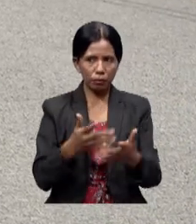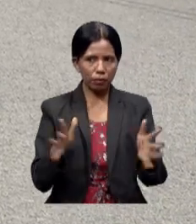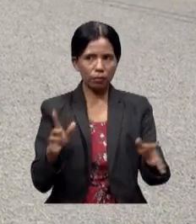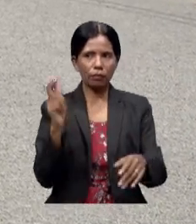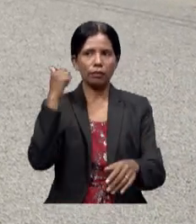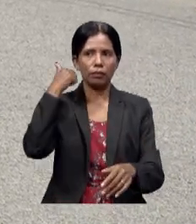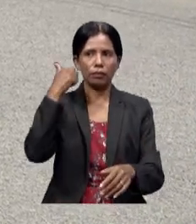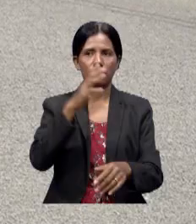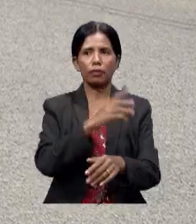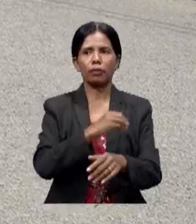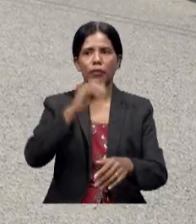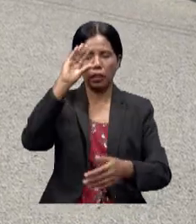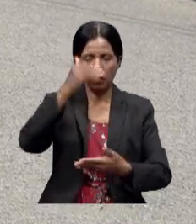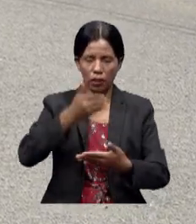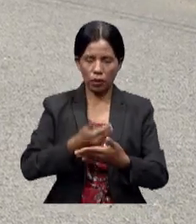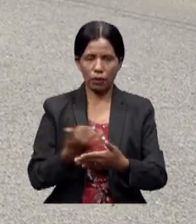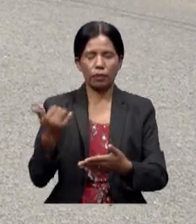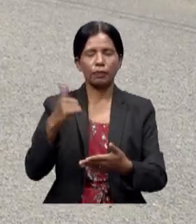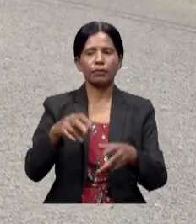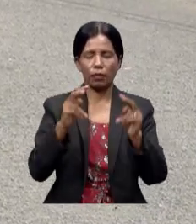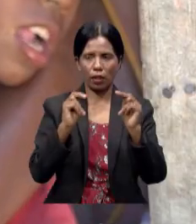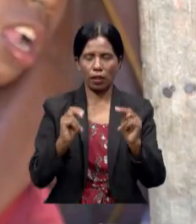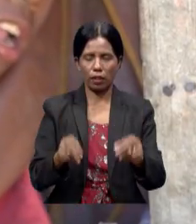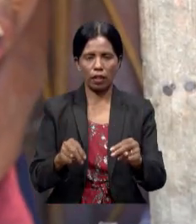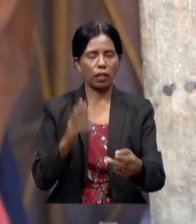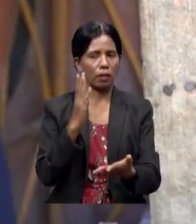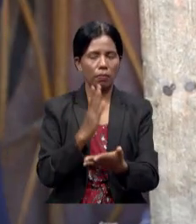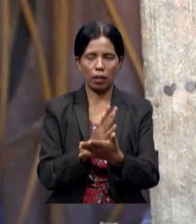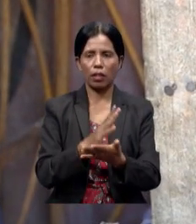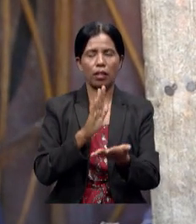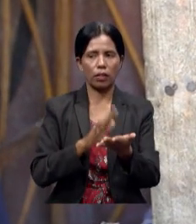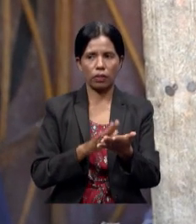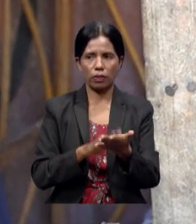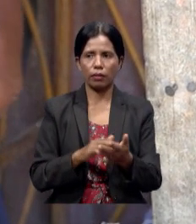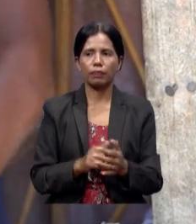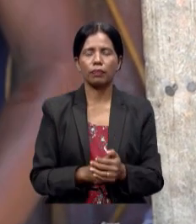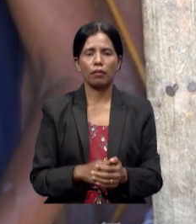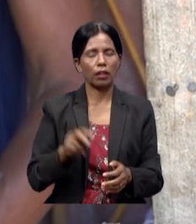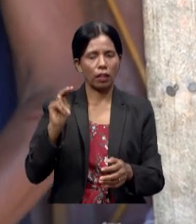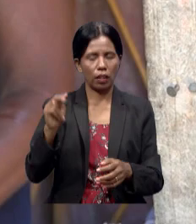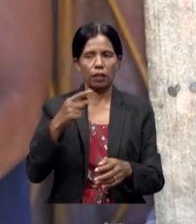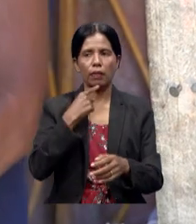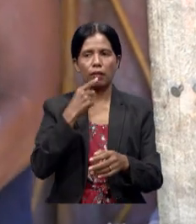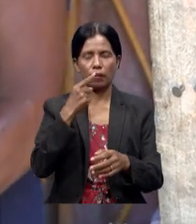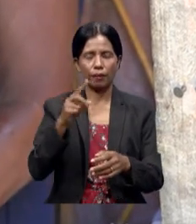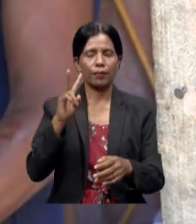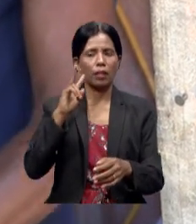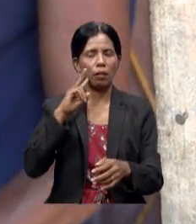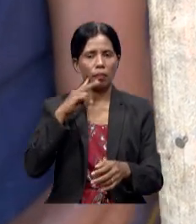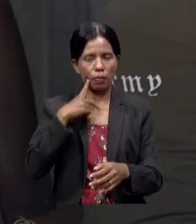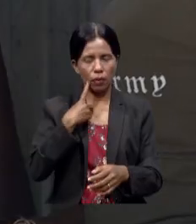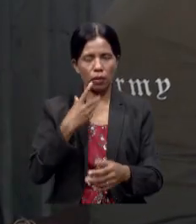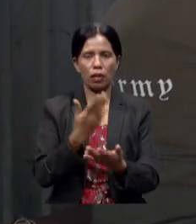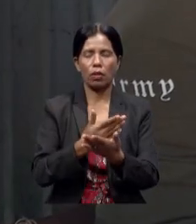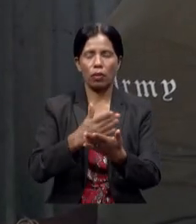Filomena Pereira nia oan sira obrigado tem que para a escola. Nia mos haktuir modo tahang nebe nia